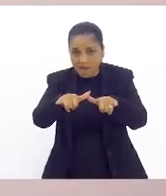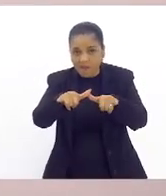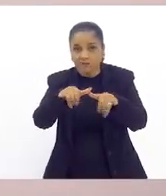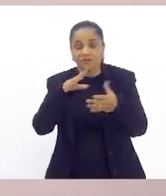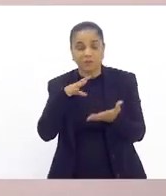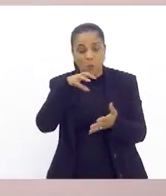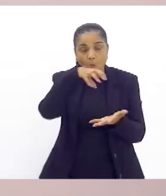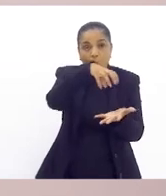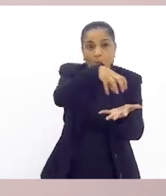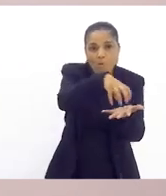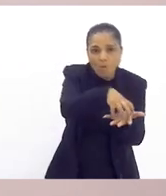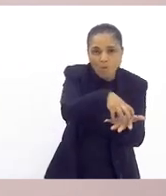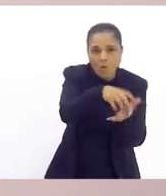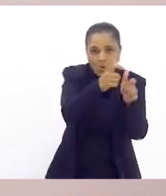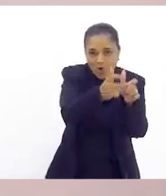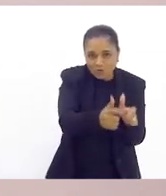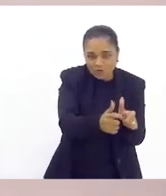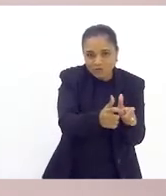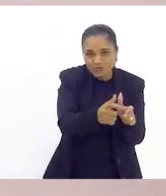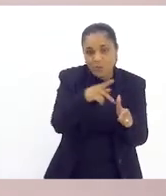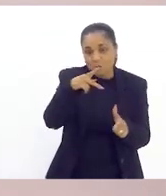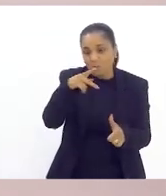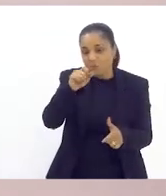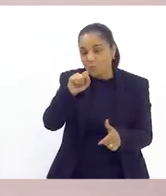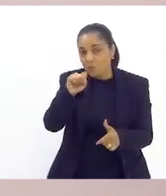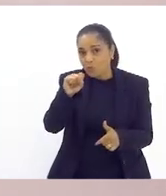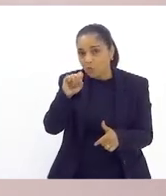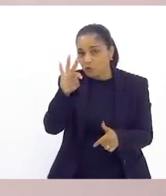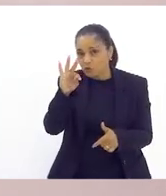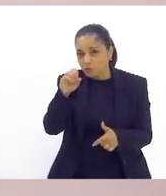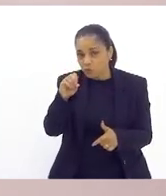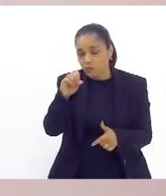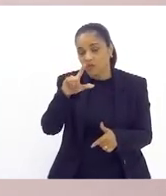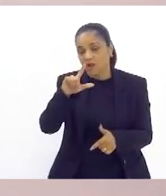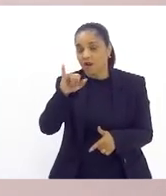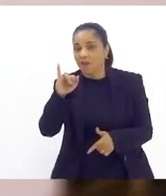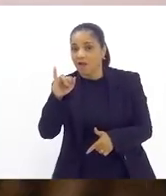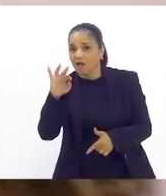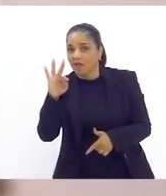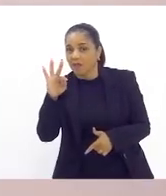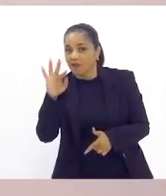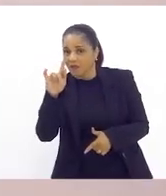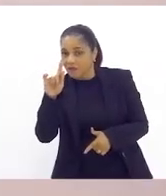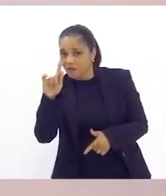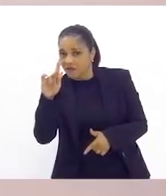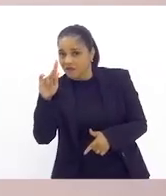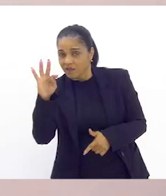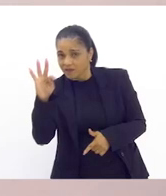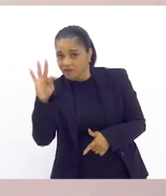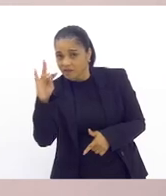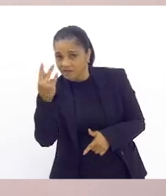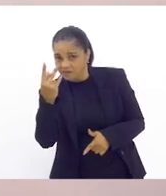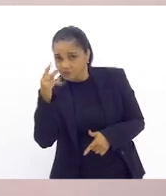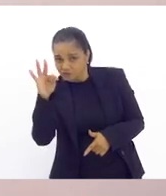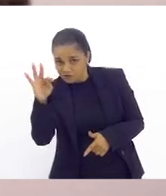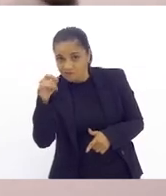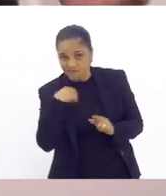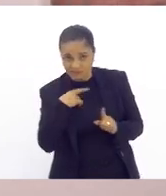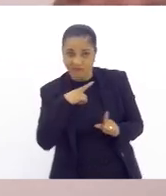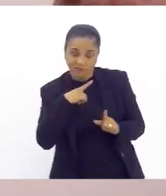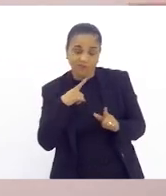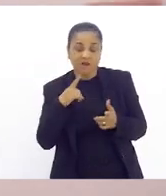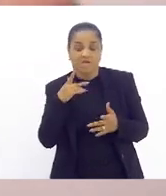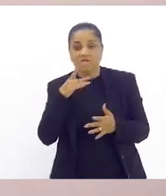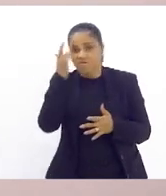da Light com isso a gente quer aumentar a capilaridade e o fácil acesso à população tá então assim não tem